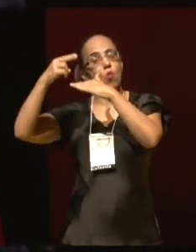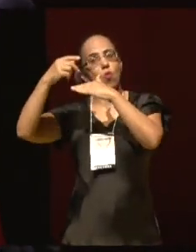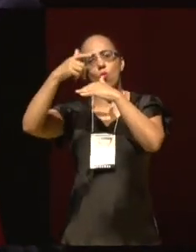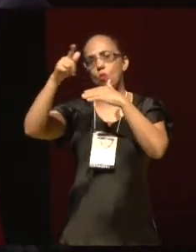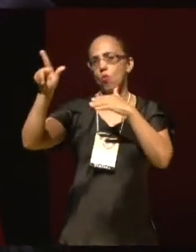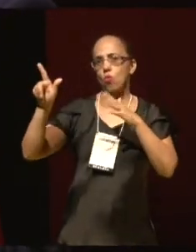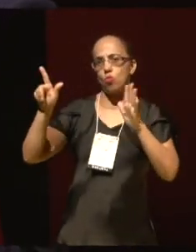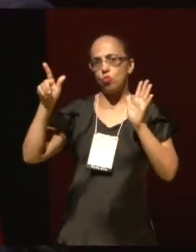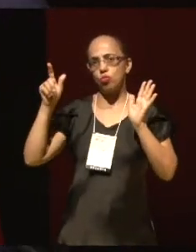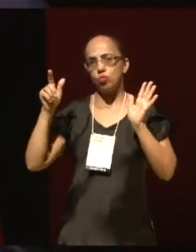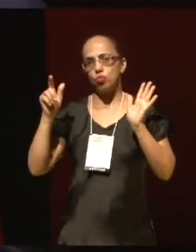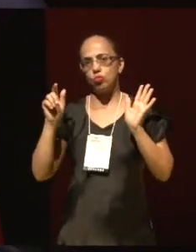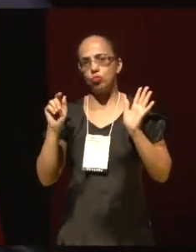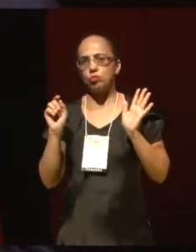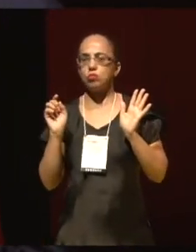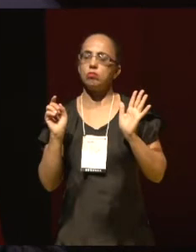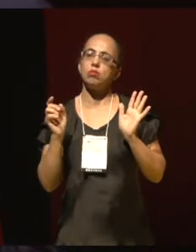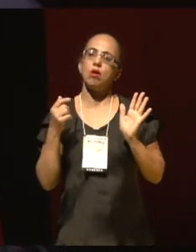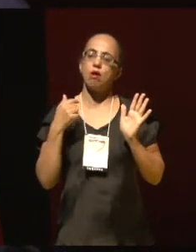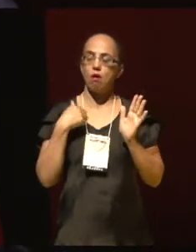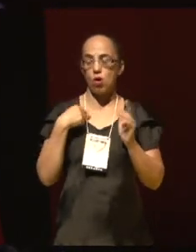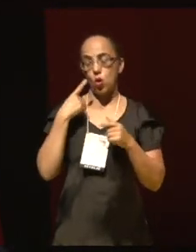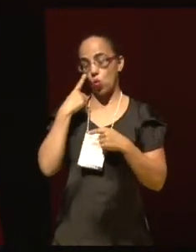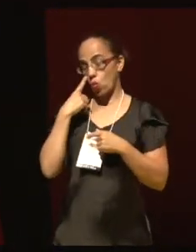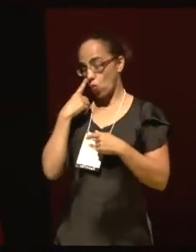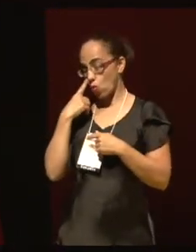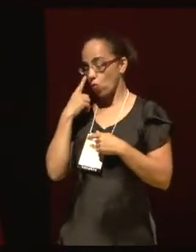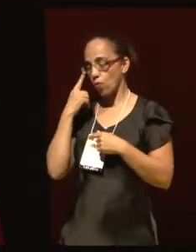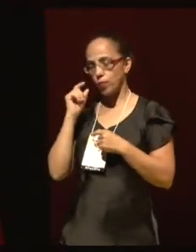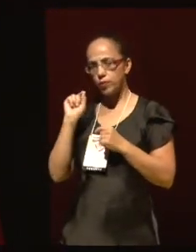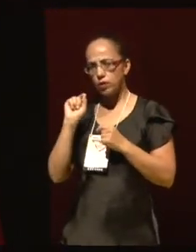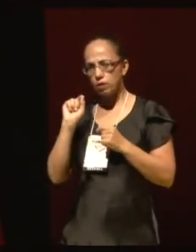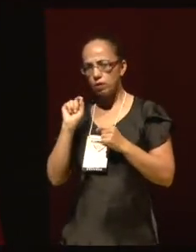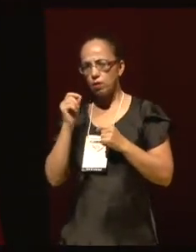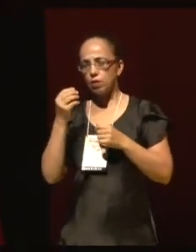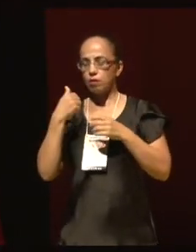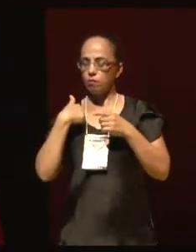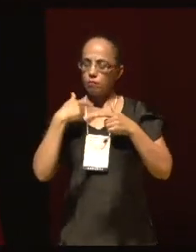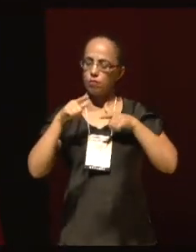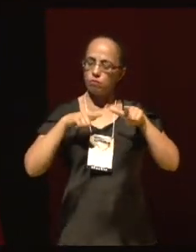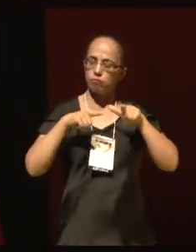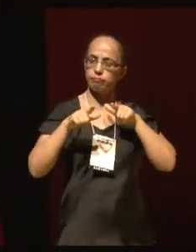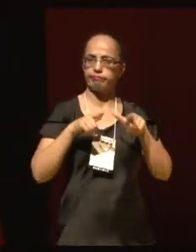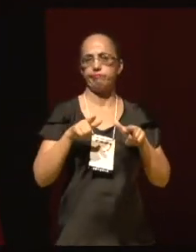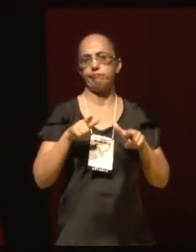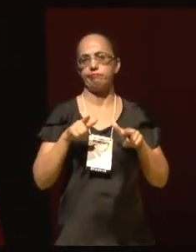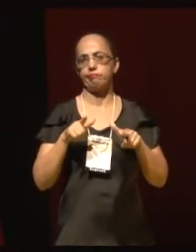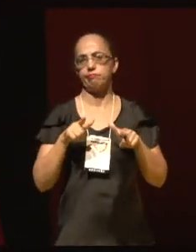Simplesmente é o que eu podido constatar ao longo do meu trabalho.